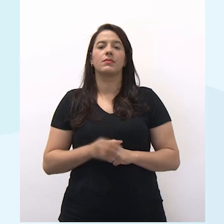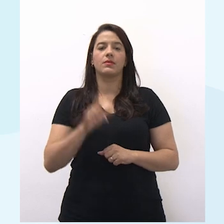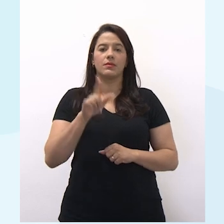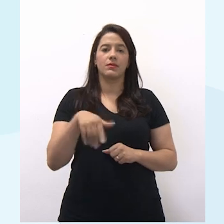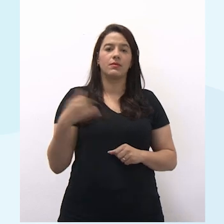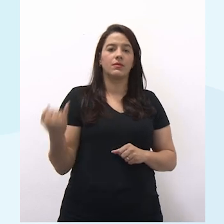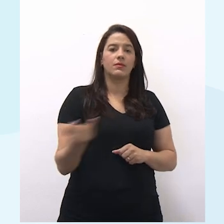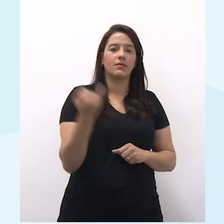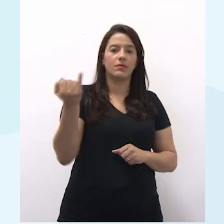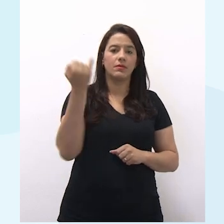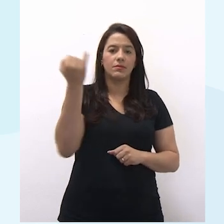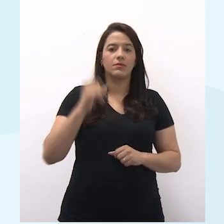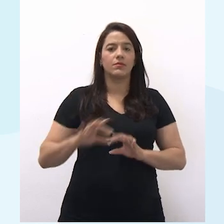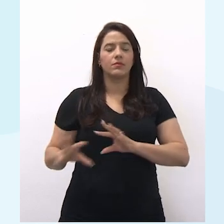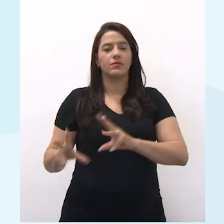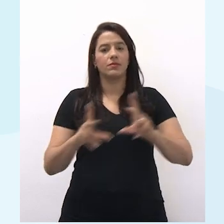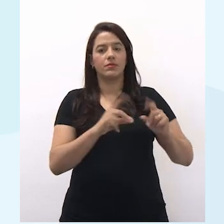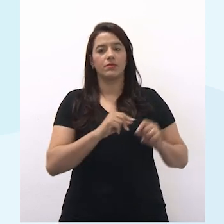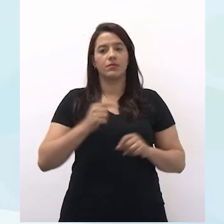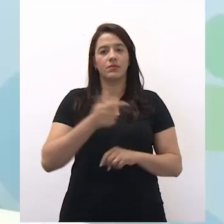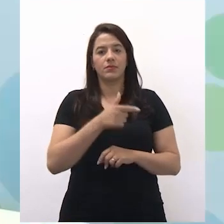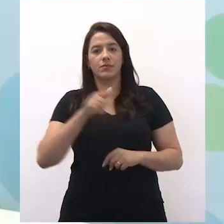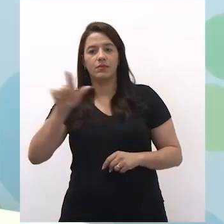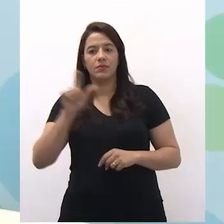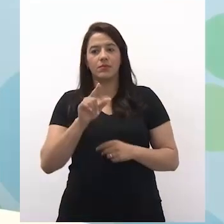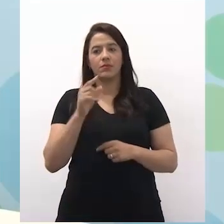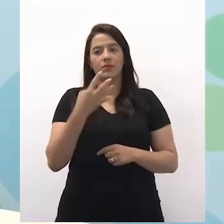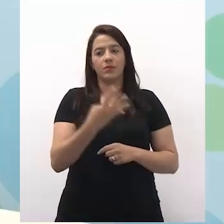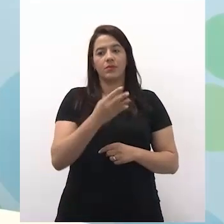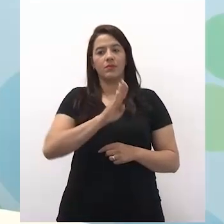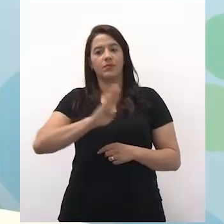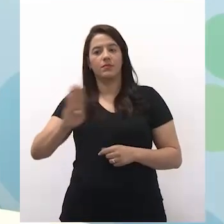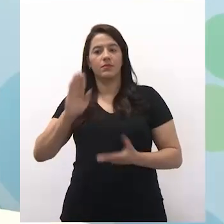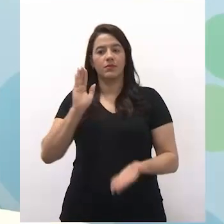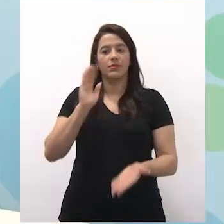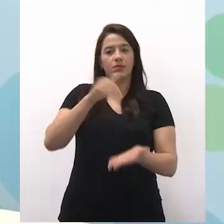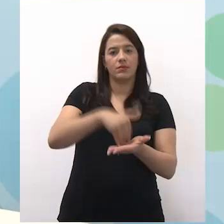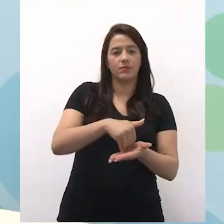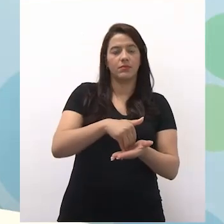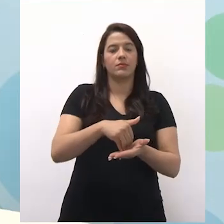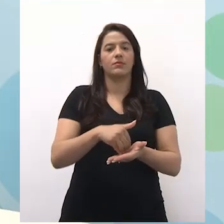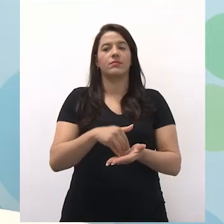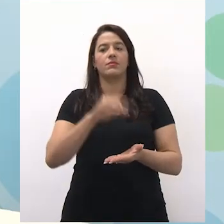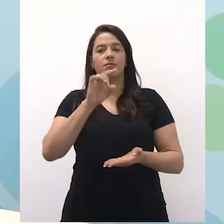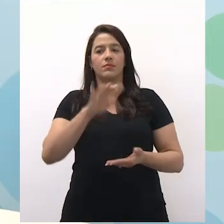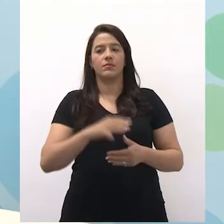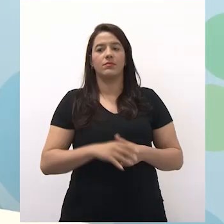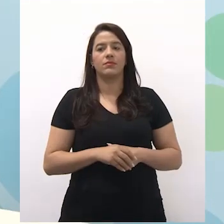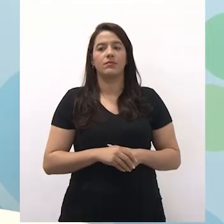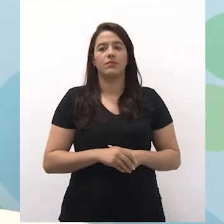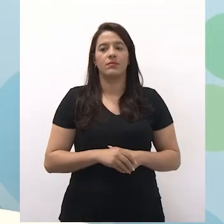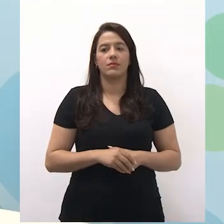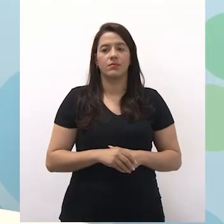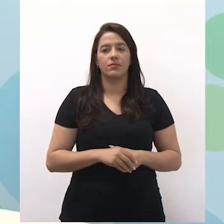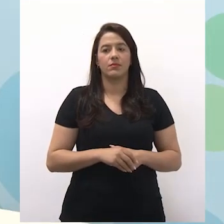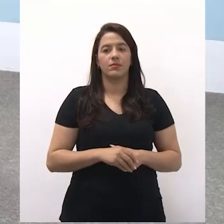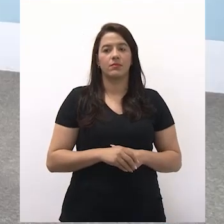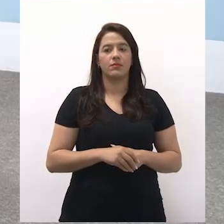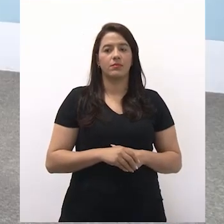aí para o próximo bimestre, para o quarto, né? Sim, Que é o sim, sim. final Já aí. pensando no quarto bimestre, né, Tati? Isso. E